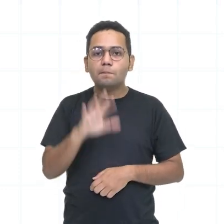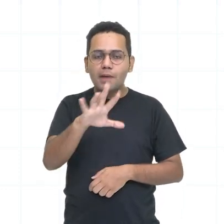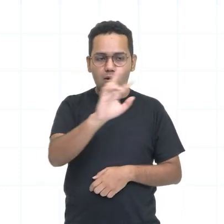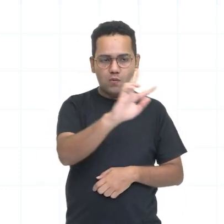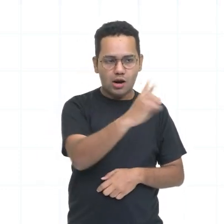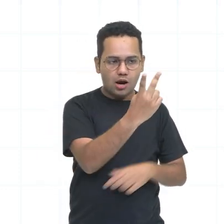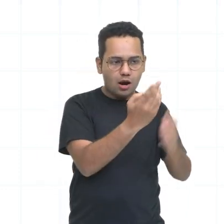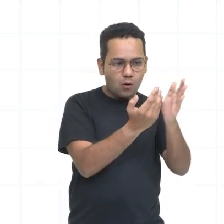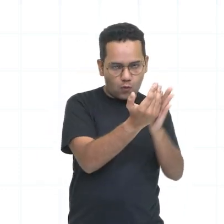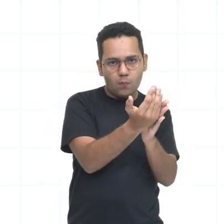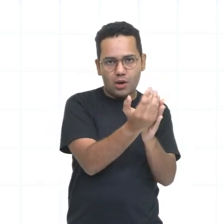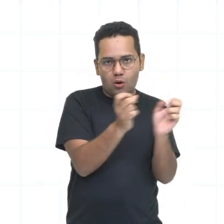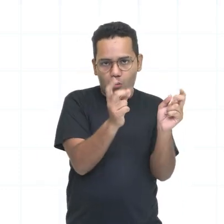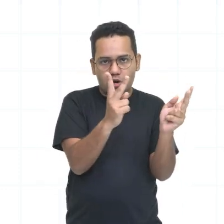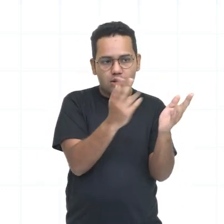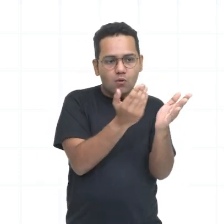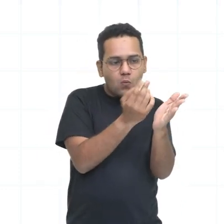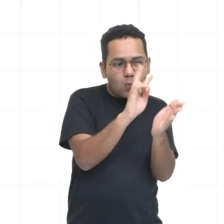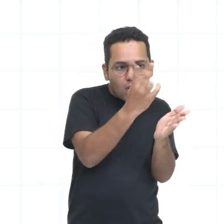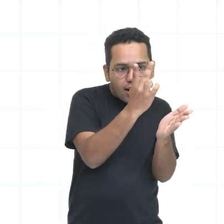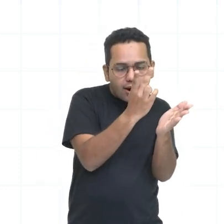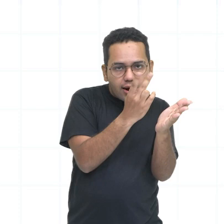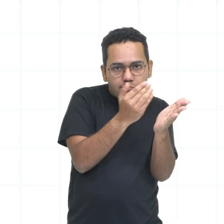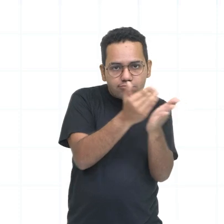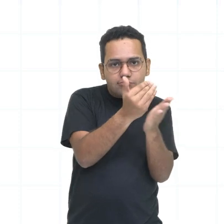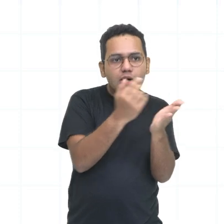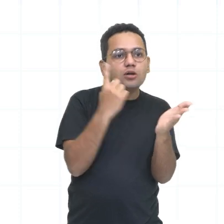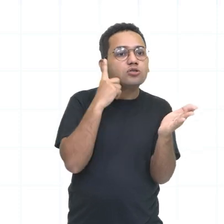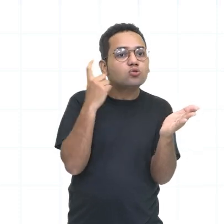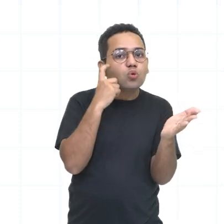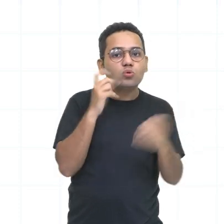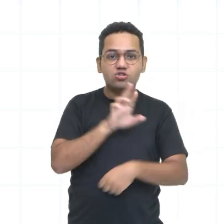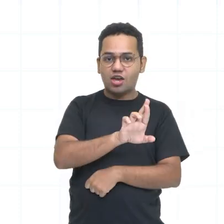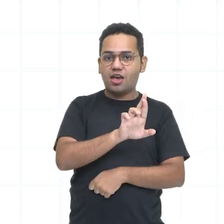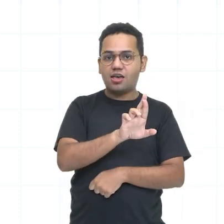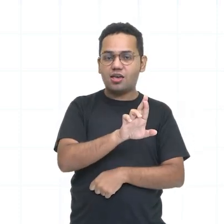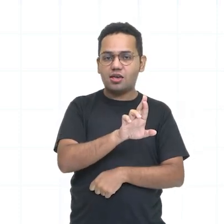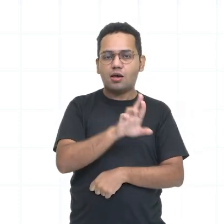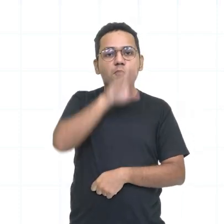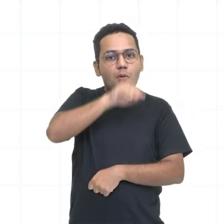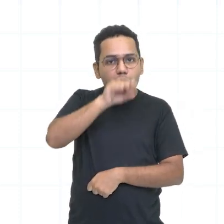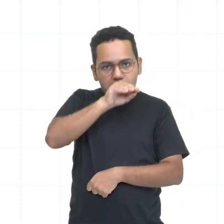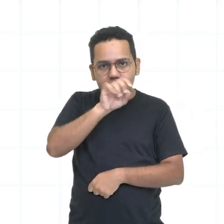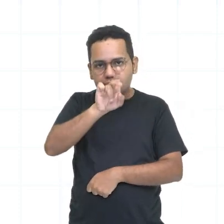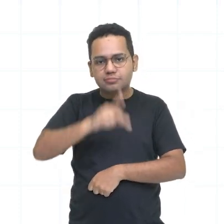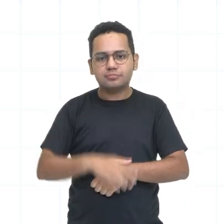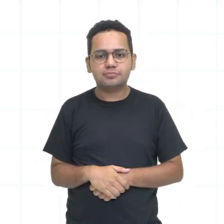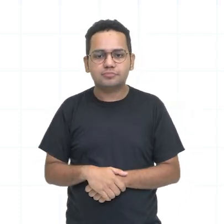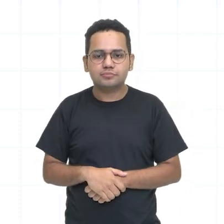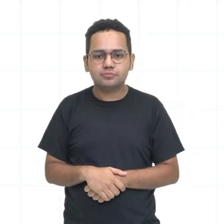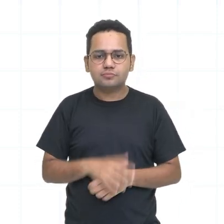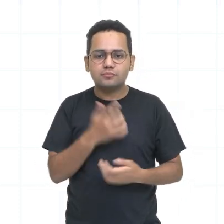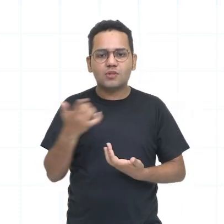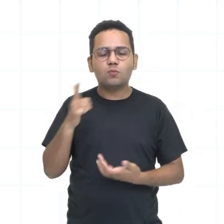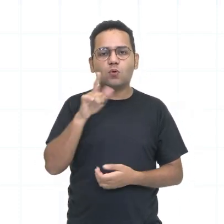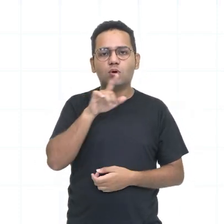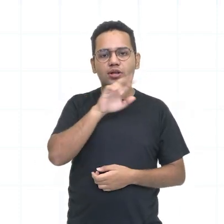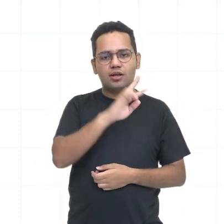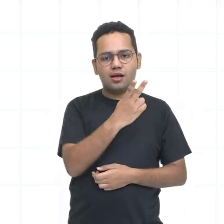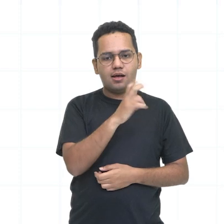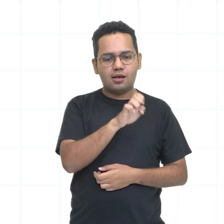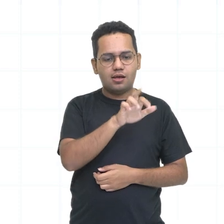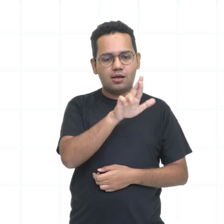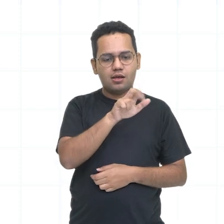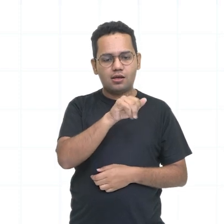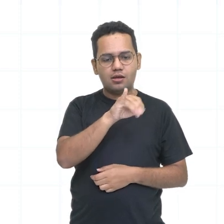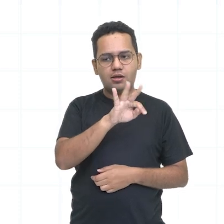de R. Hybrid, hybrid, híbrido. Or heritage, heritage, que também é